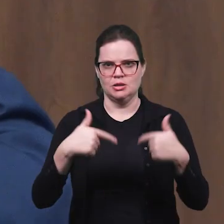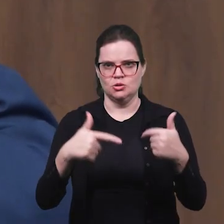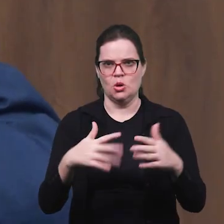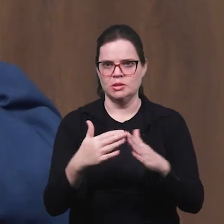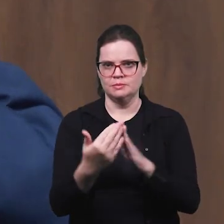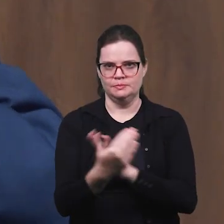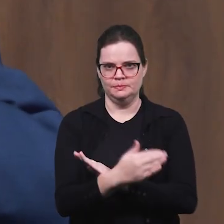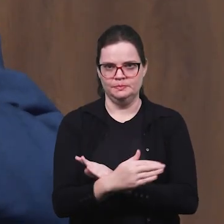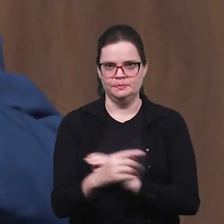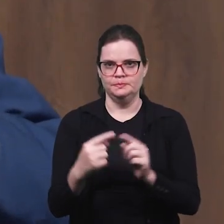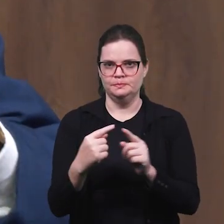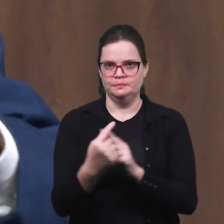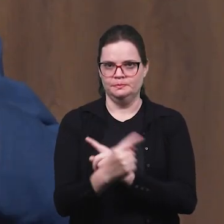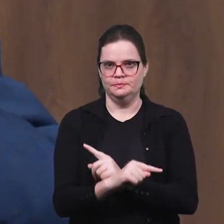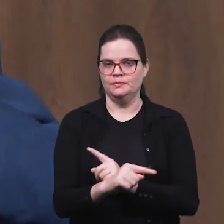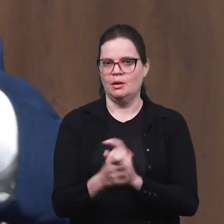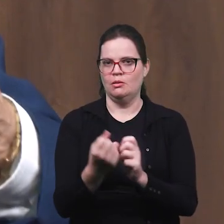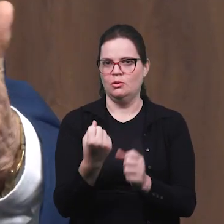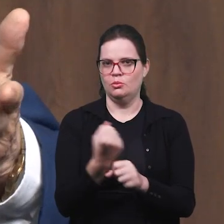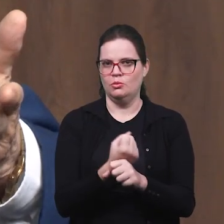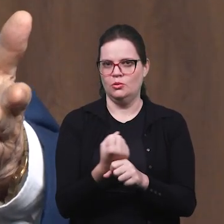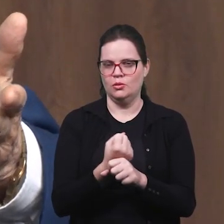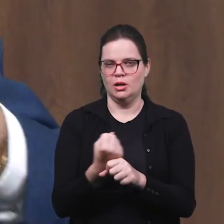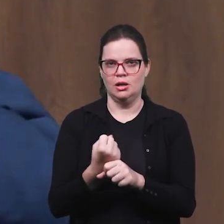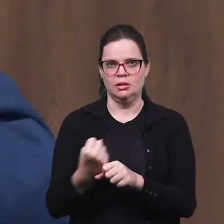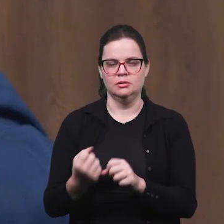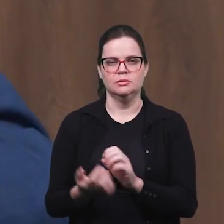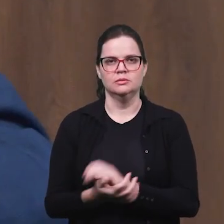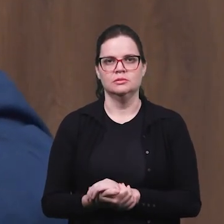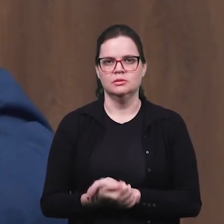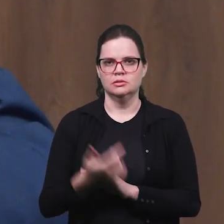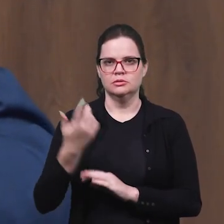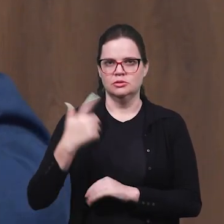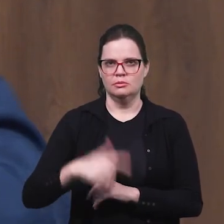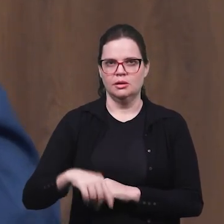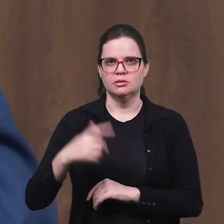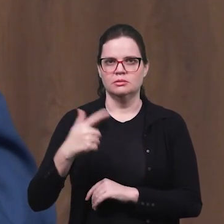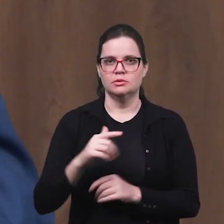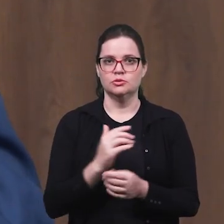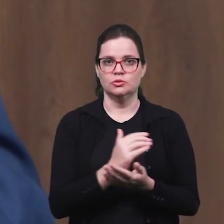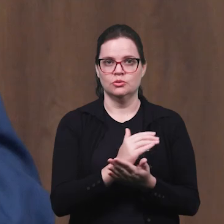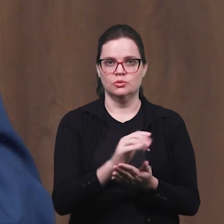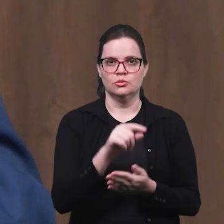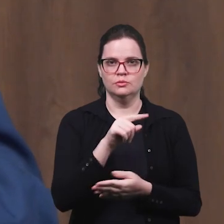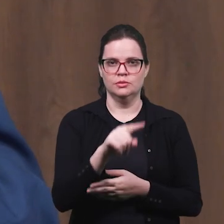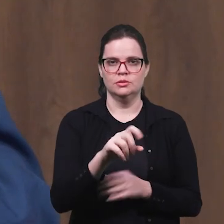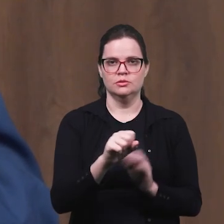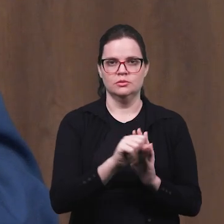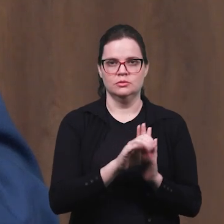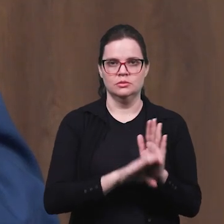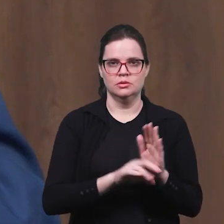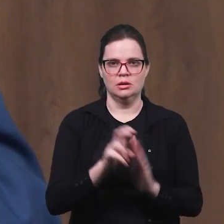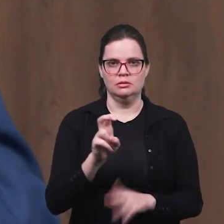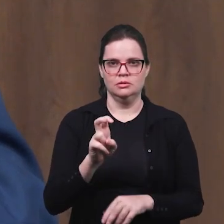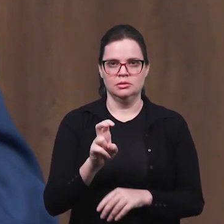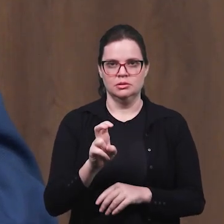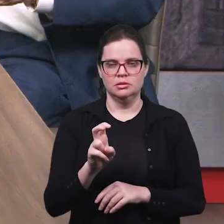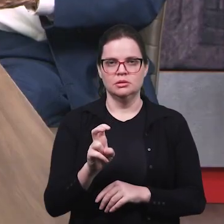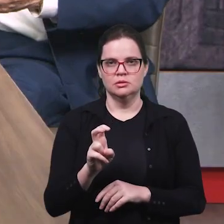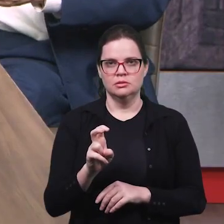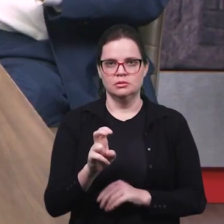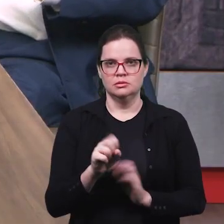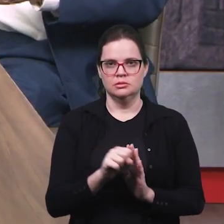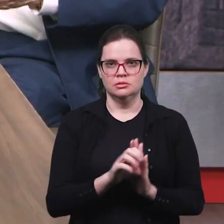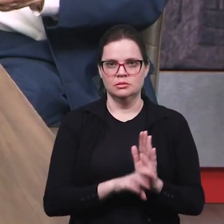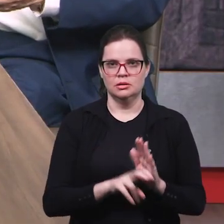divergentes ao longo de muitos anos, até repetitivamente, estamos falando aqui. Quer dizer, começou ali no século V.